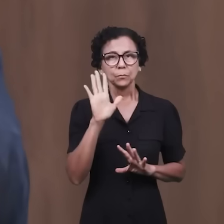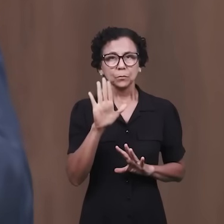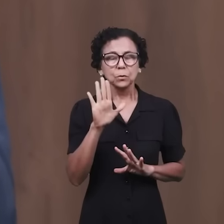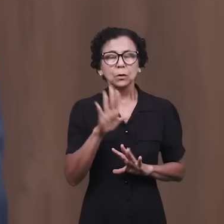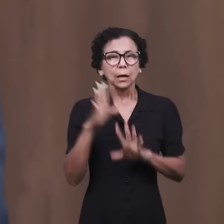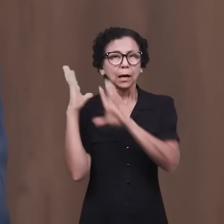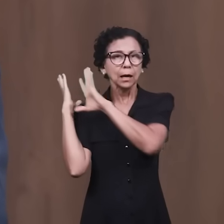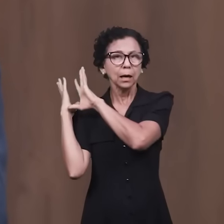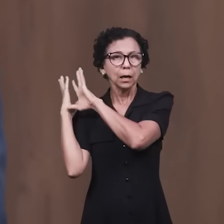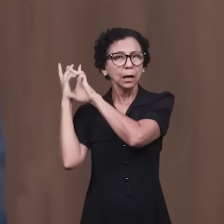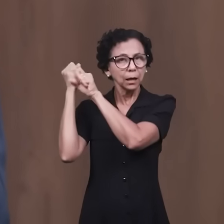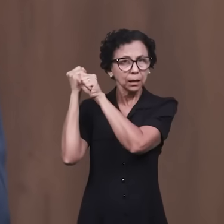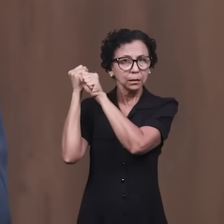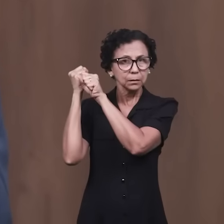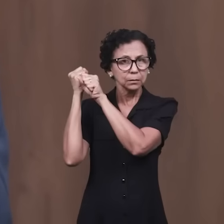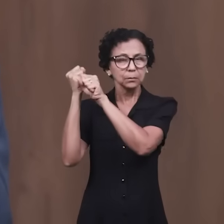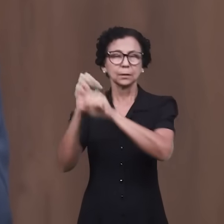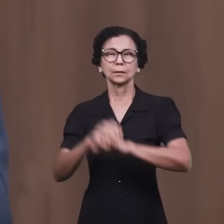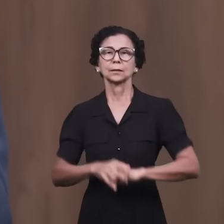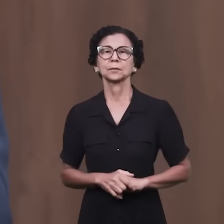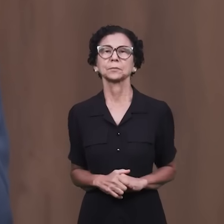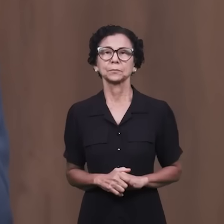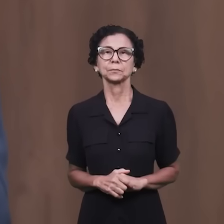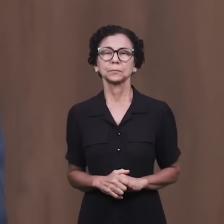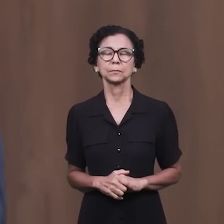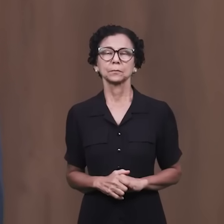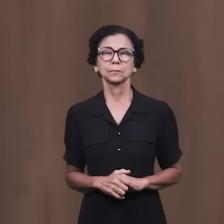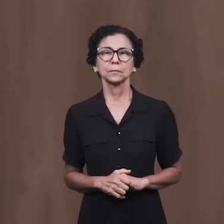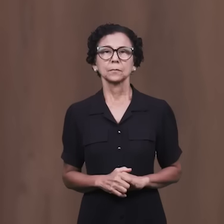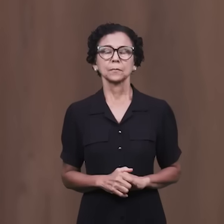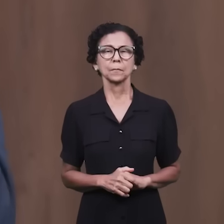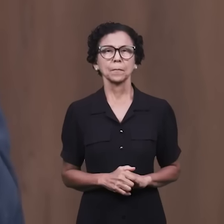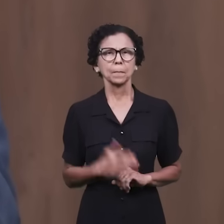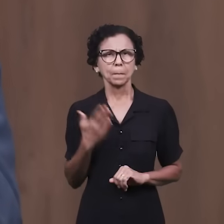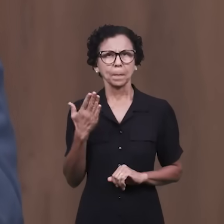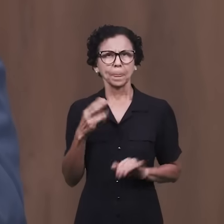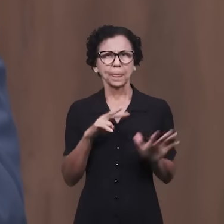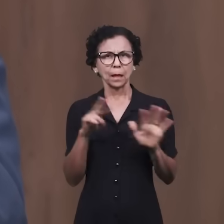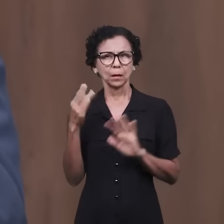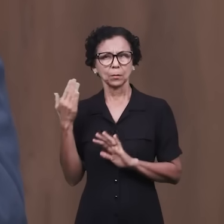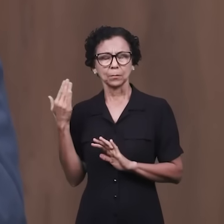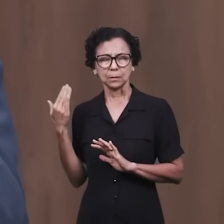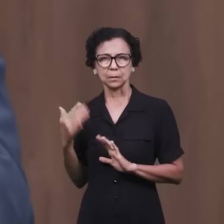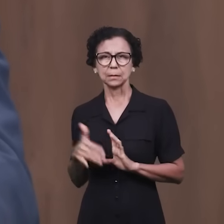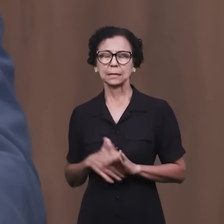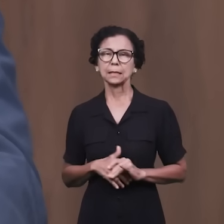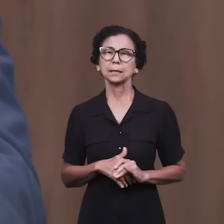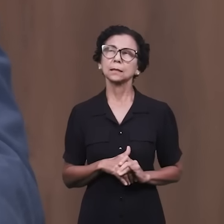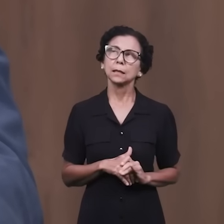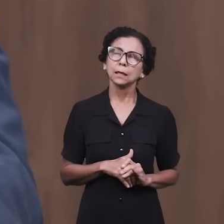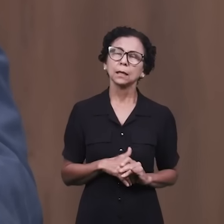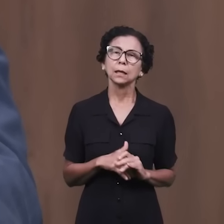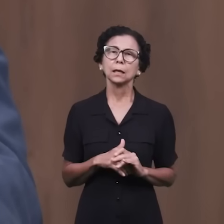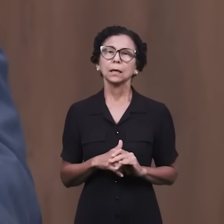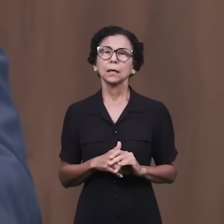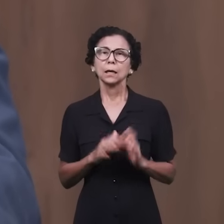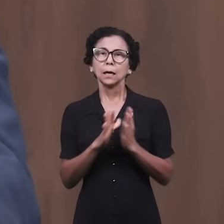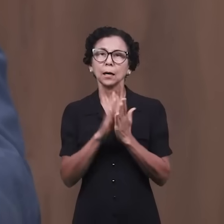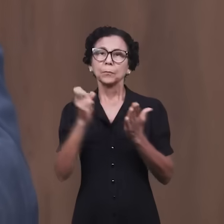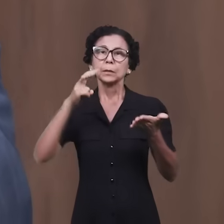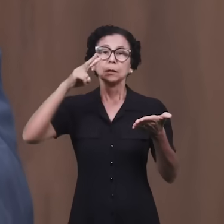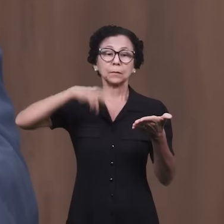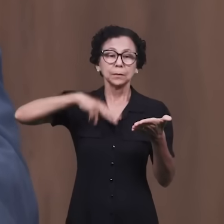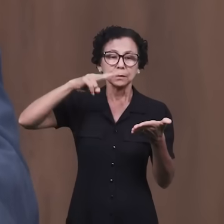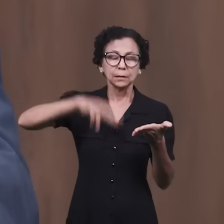só para dar uma recapitulada, nós falamos na vez passada sobre conhecer a palavra, ler a